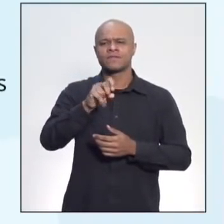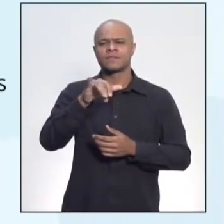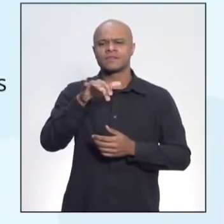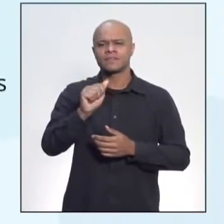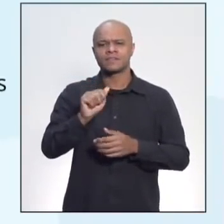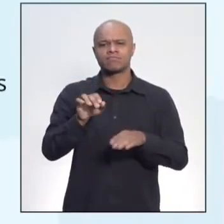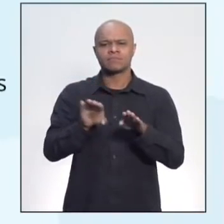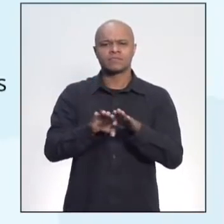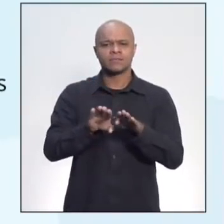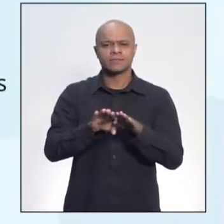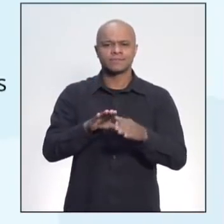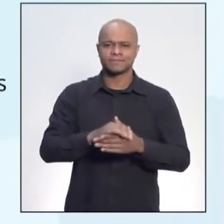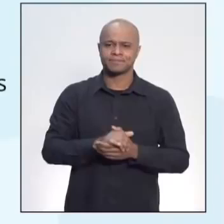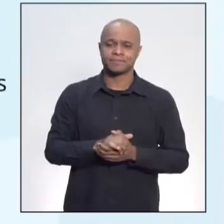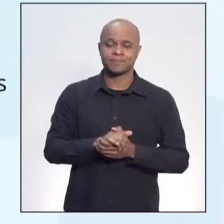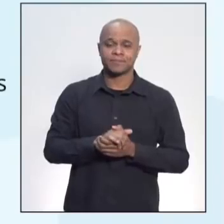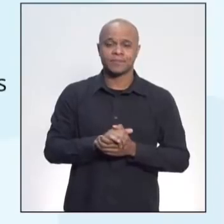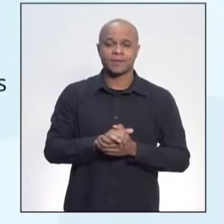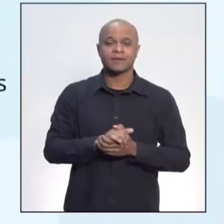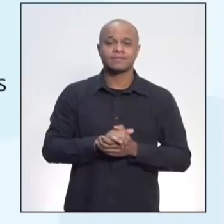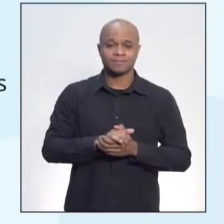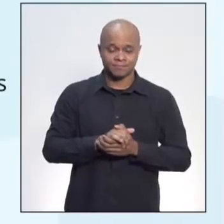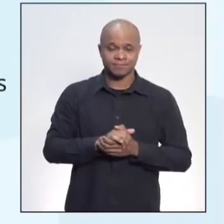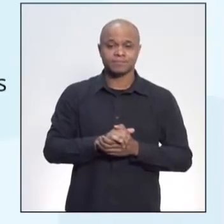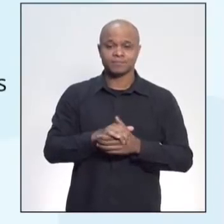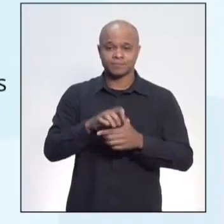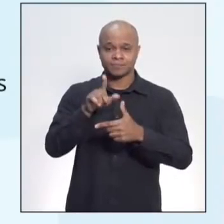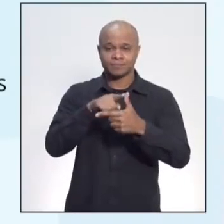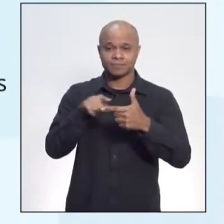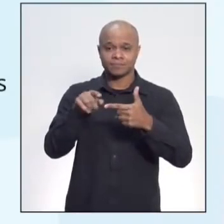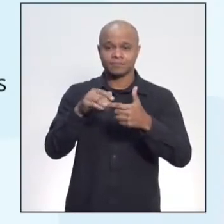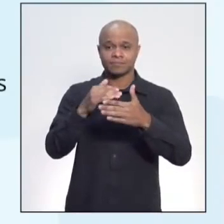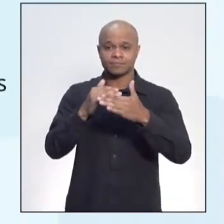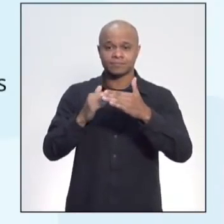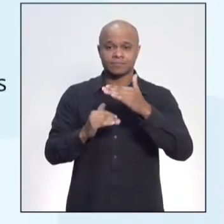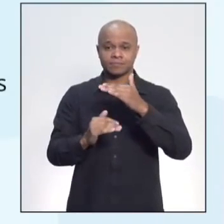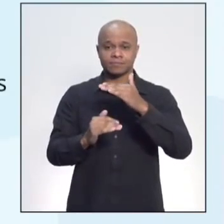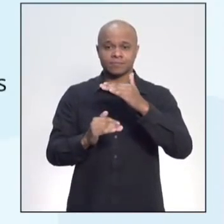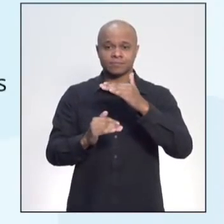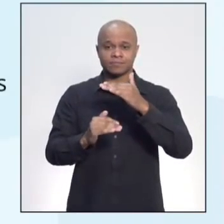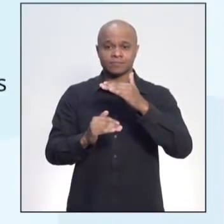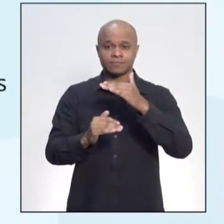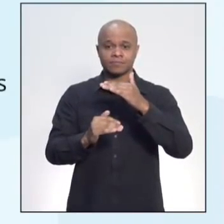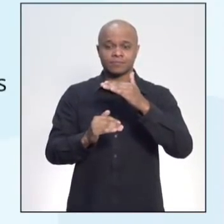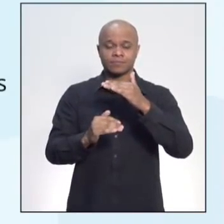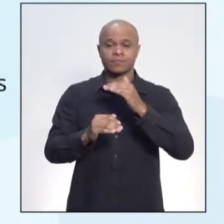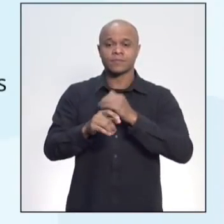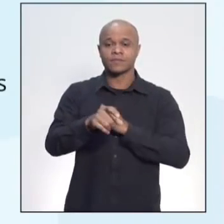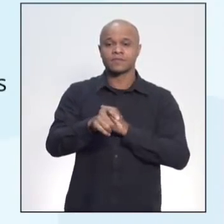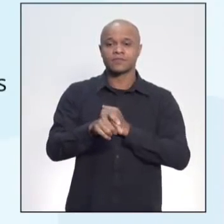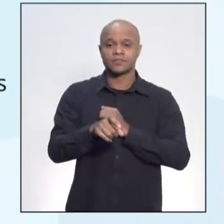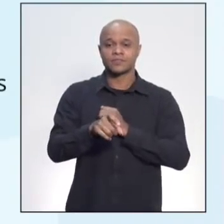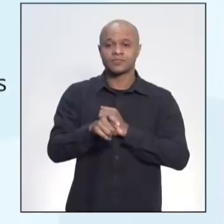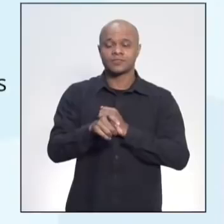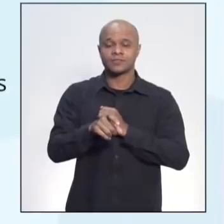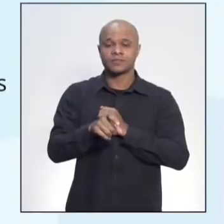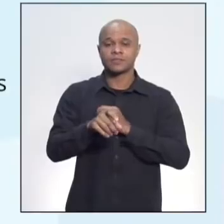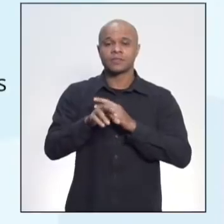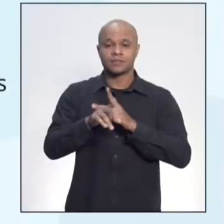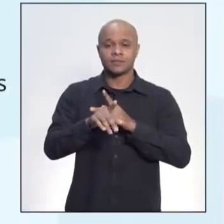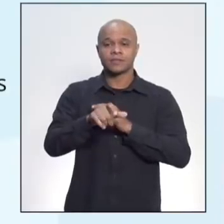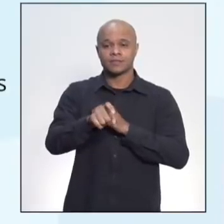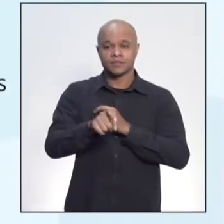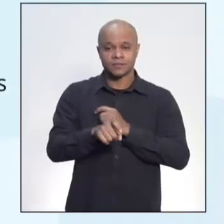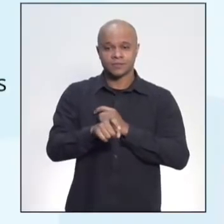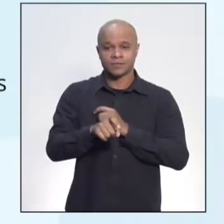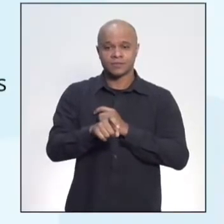em física. Bom, razão, então, está dividido, e embaixo a gente tem o delta x, é a variação do x. Então,